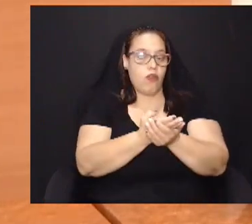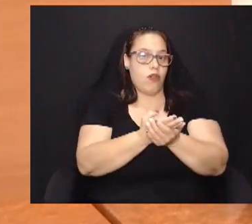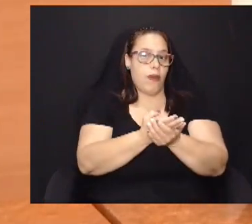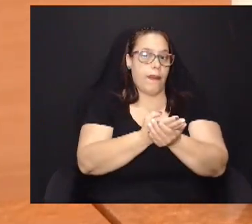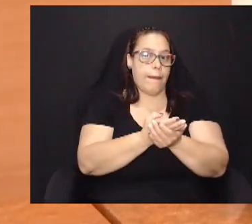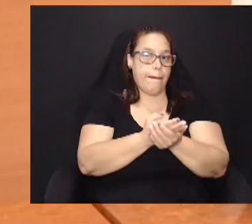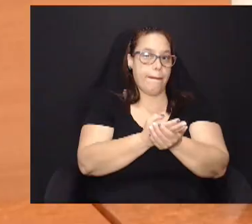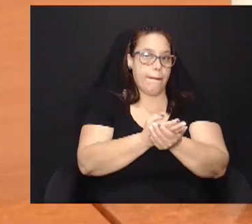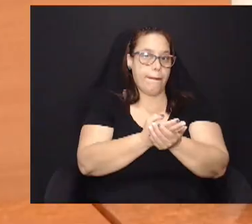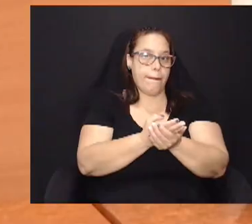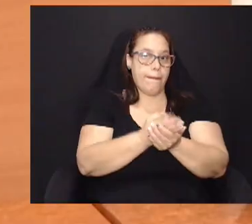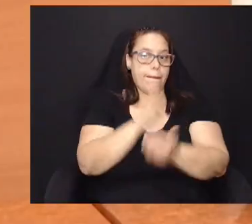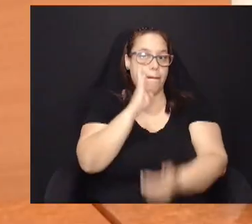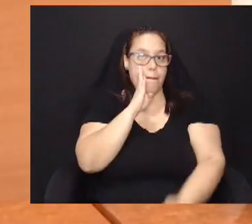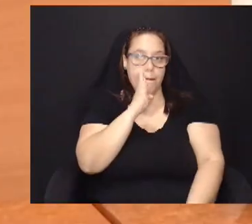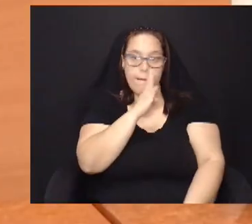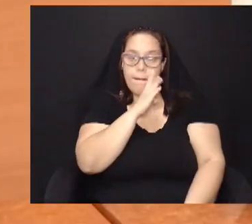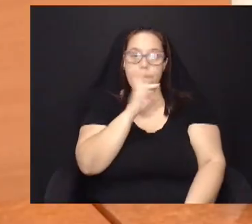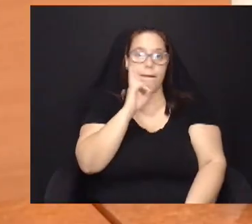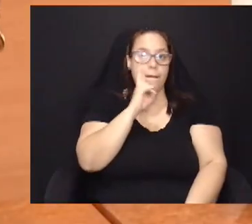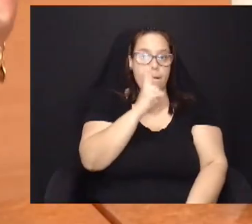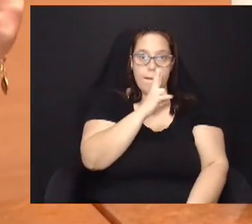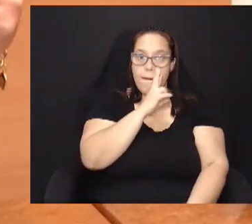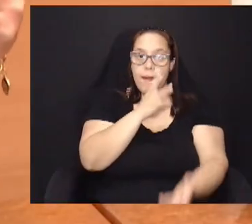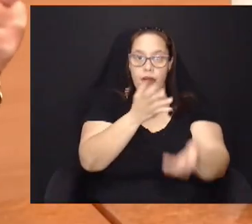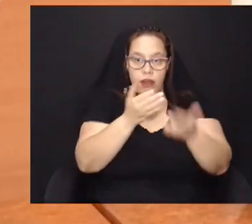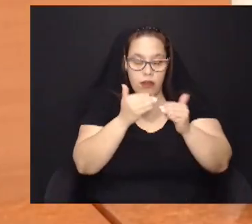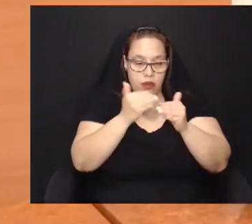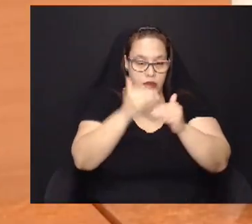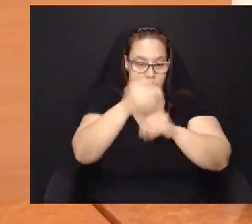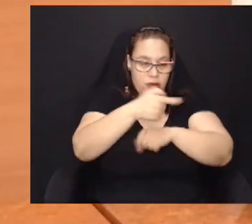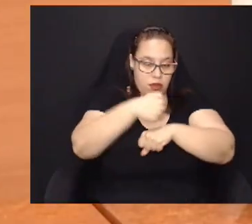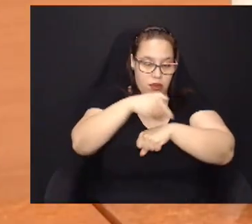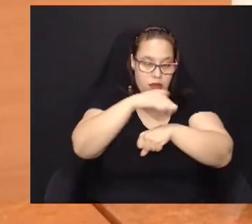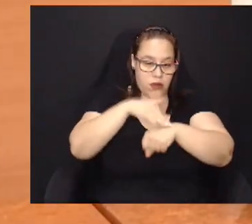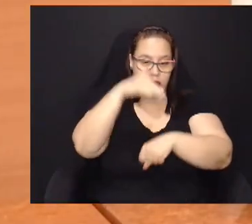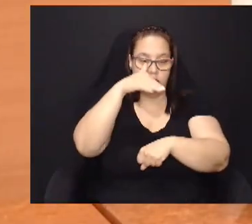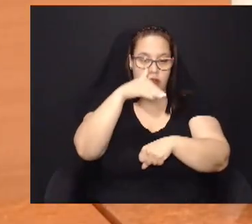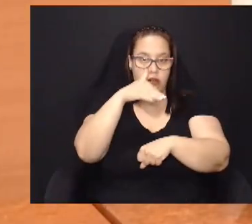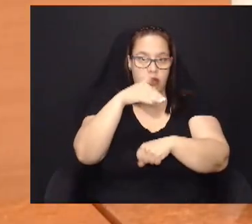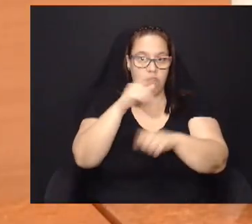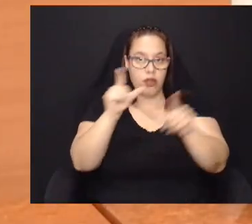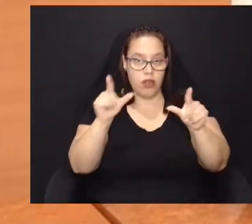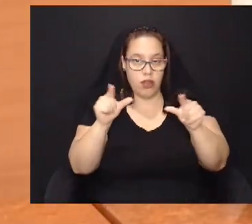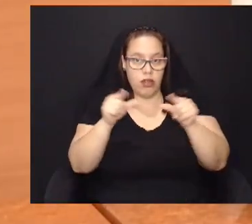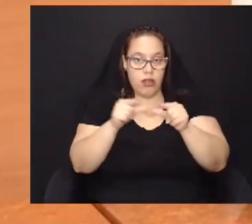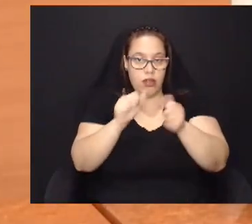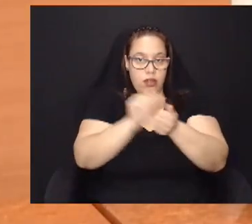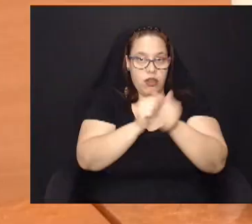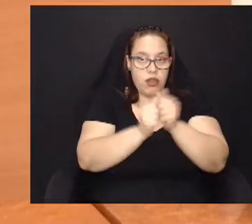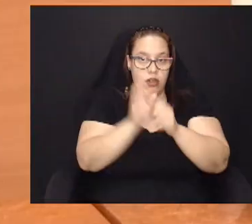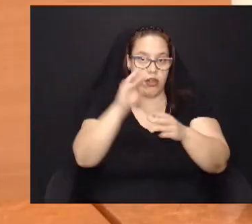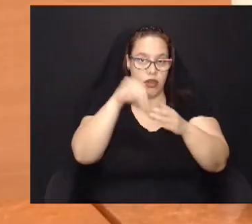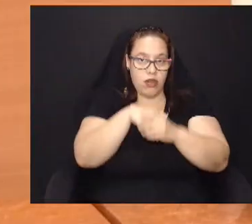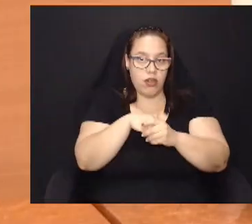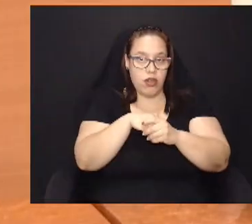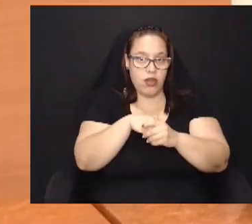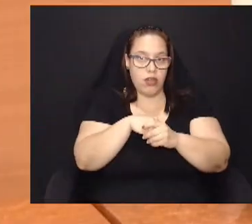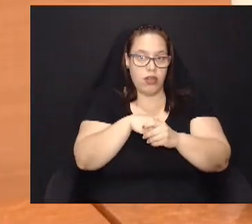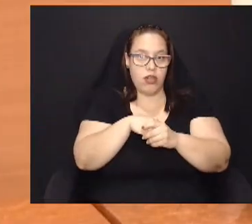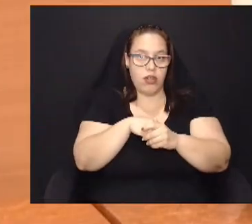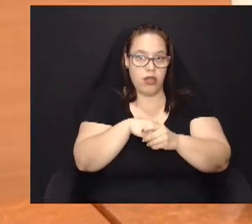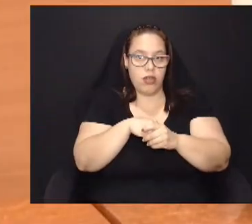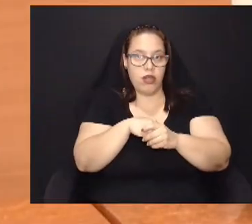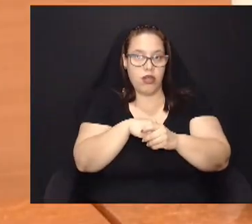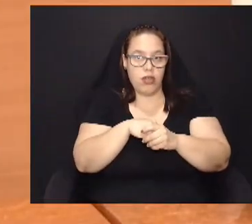que esses bares e restaurantes, se quiserem estender o seu horário, minimamente acomode o seu som dentro do seu estabelecimento.